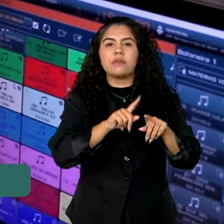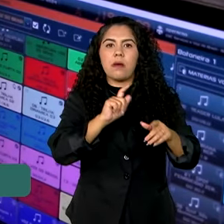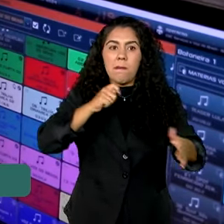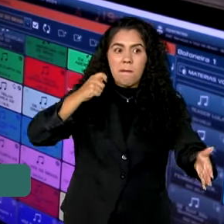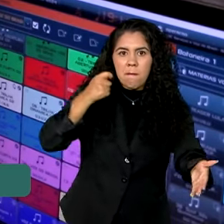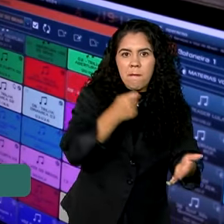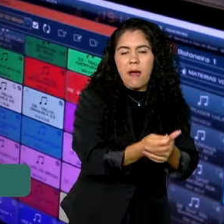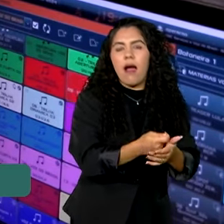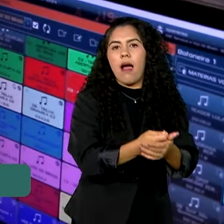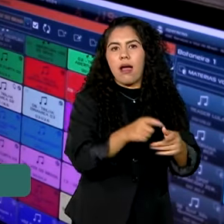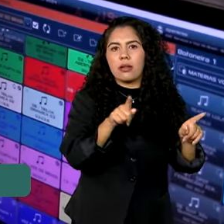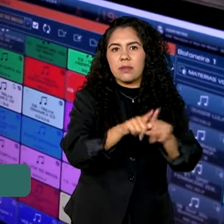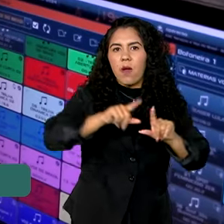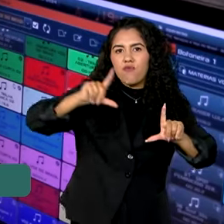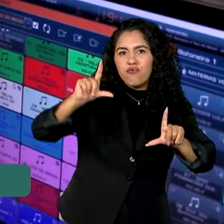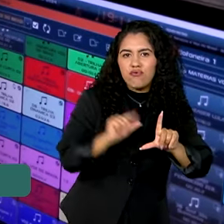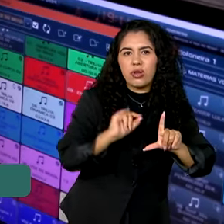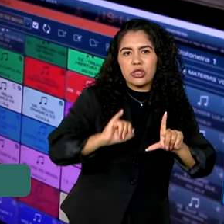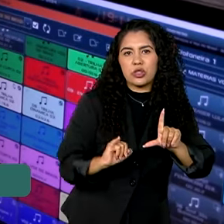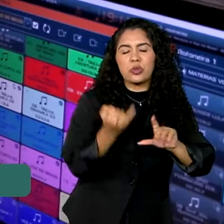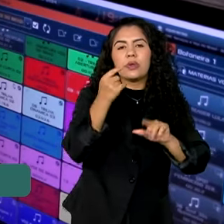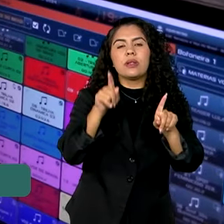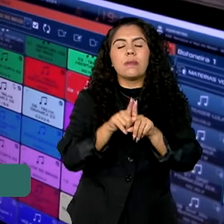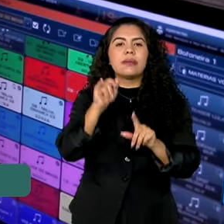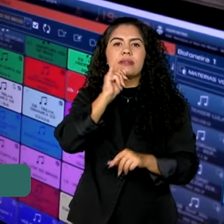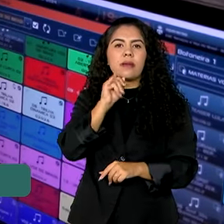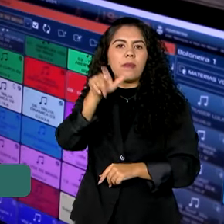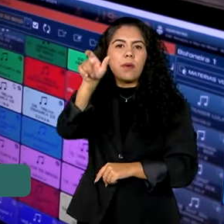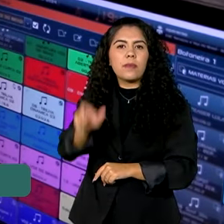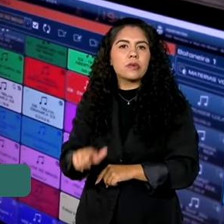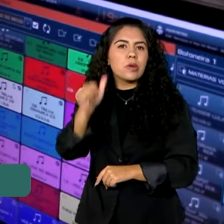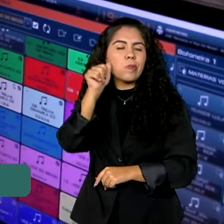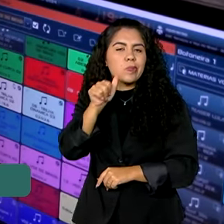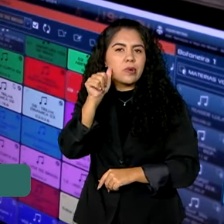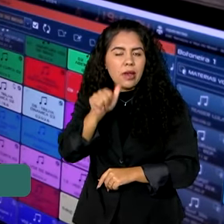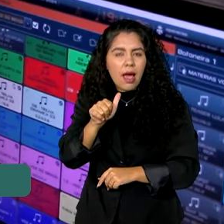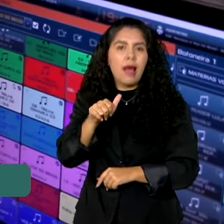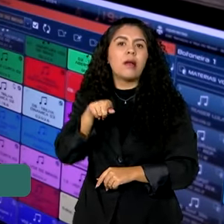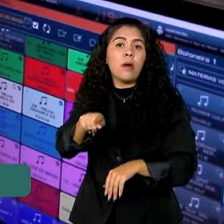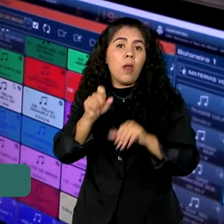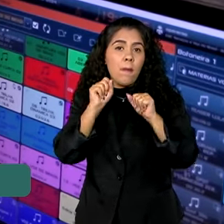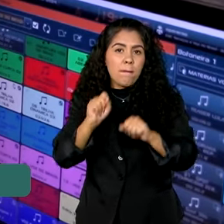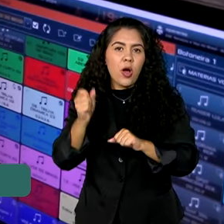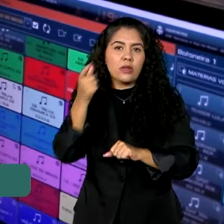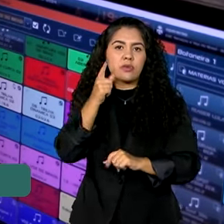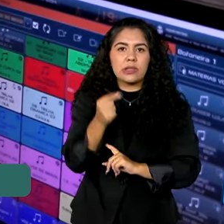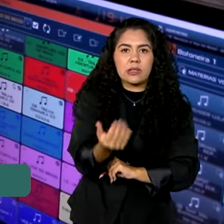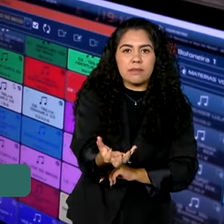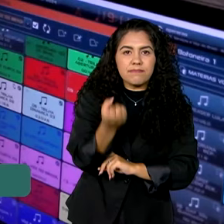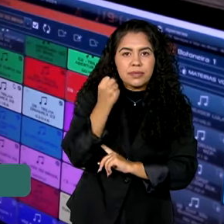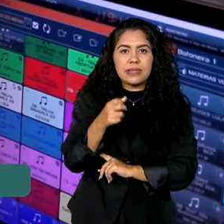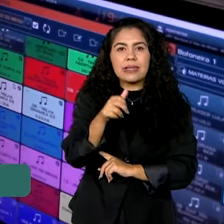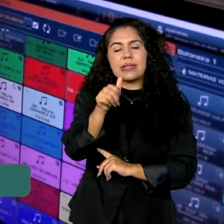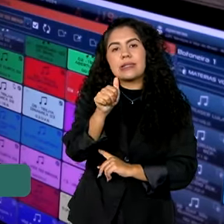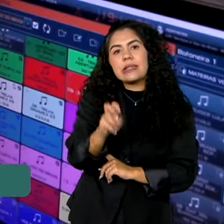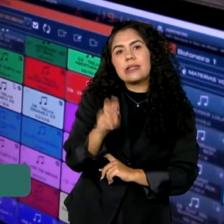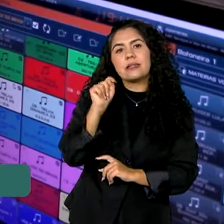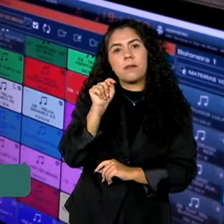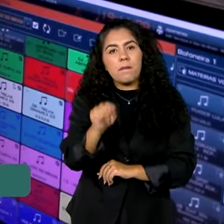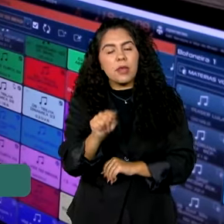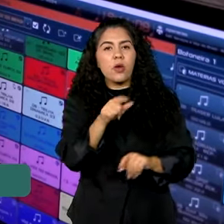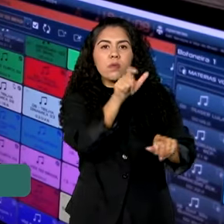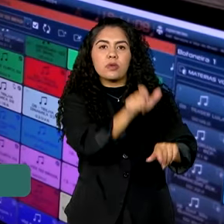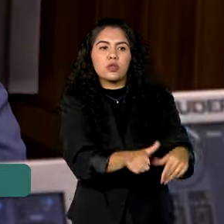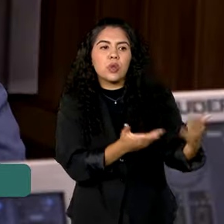valor, por exemplo, diferenciado, a mulher do campo, ela pode acessar até 15 mil, né? O jovem pode acessar também 8 mil. Então, assim,